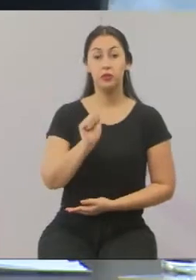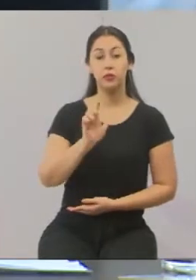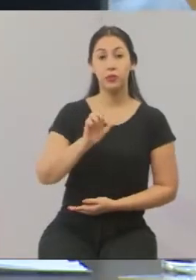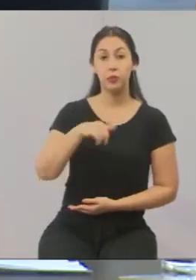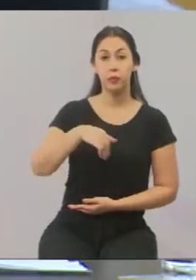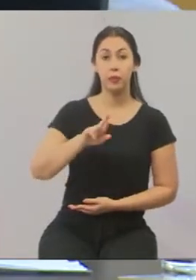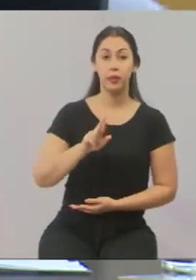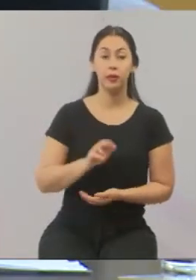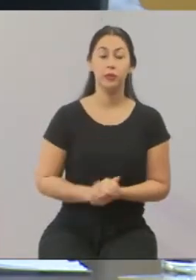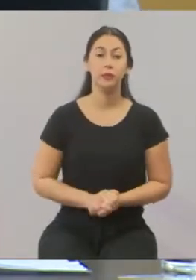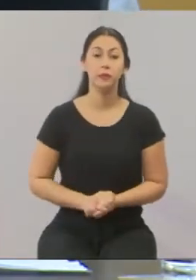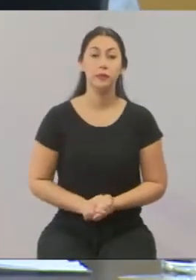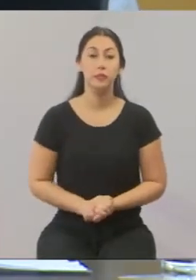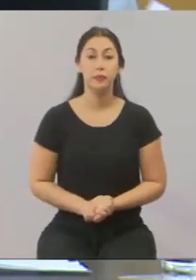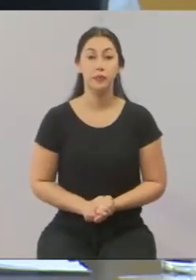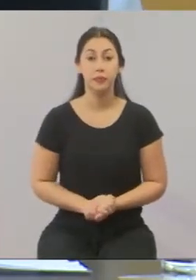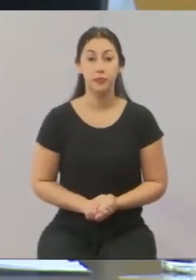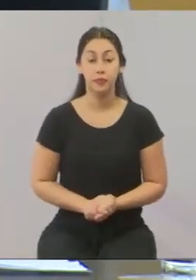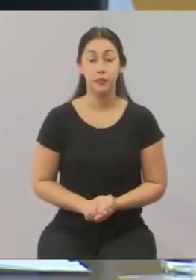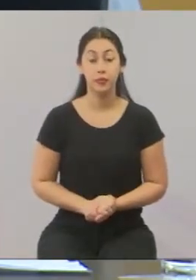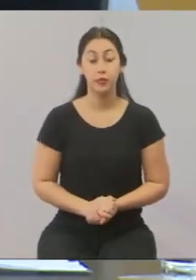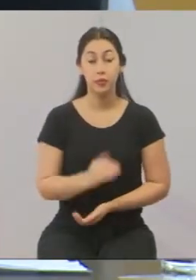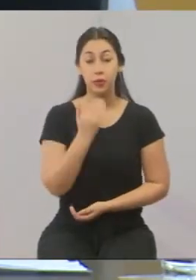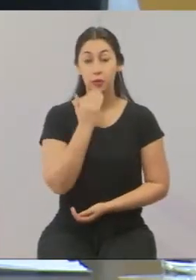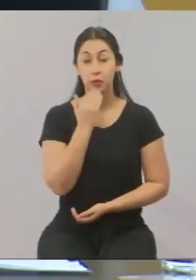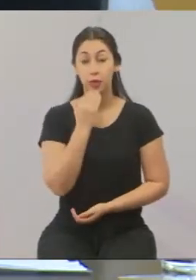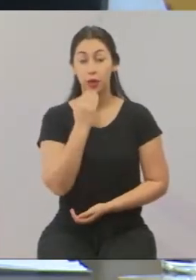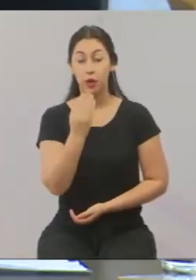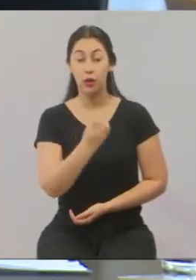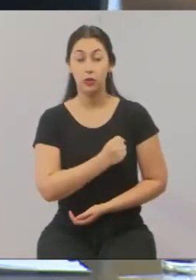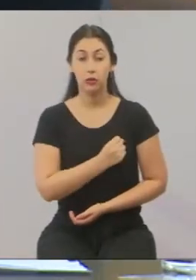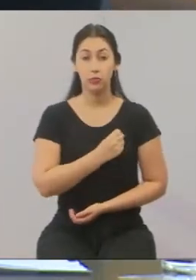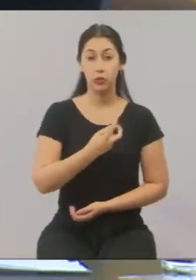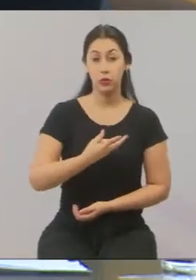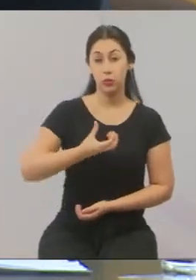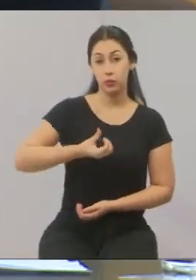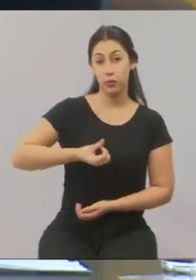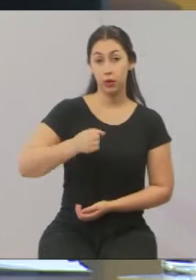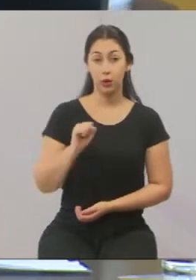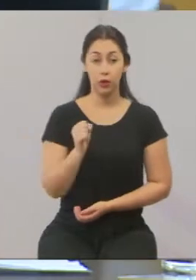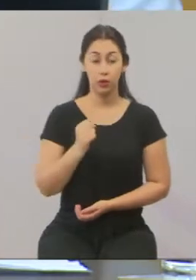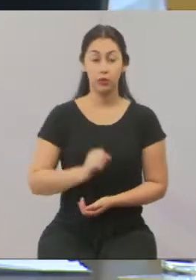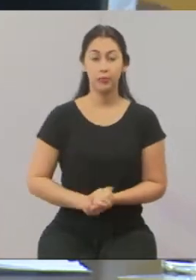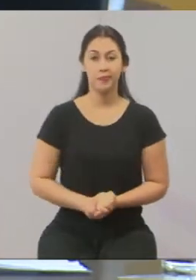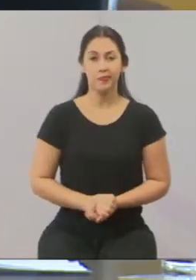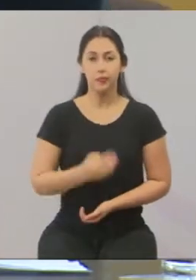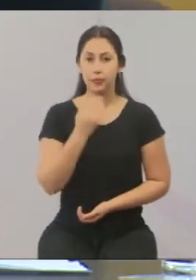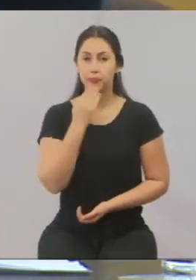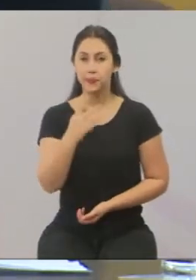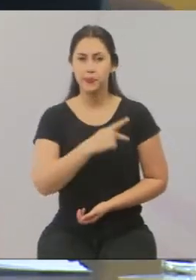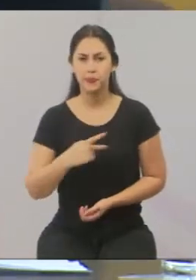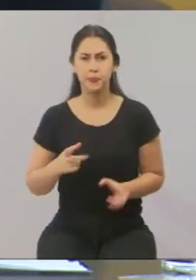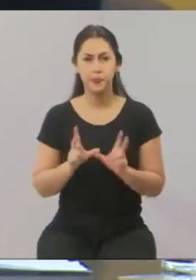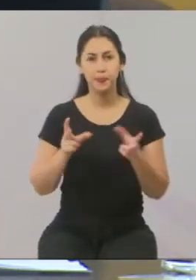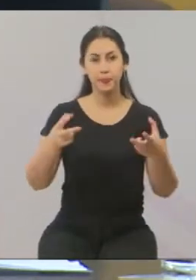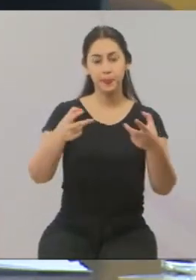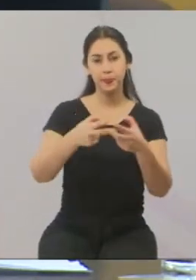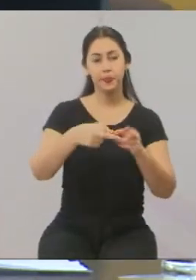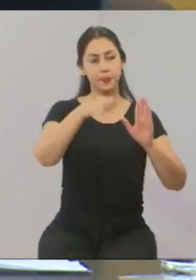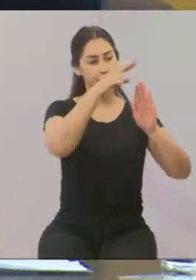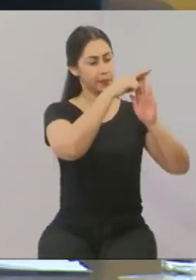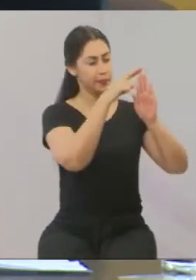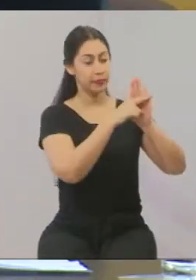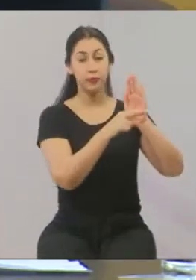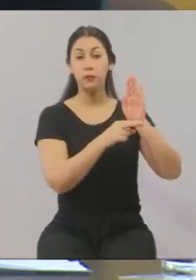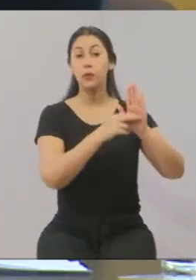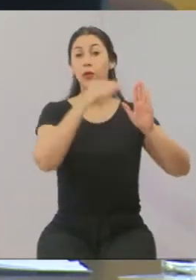do Meia Lua. Requerimento 268. Requeremos a excelentíssimo senhor presidente desta Casa, ouvido e aprovado